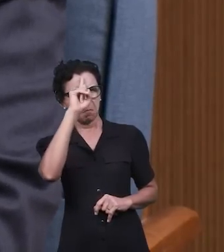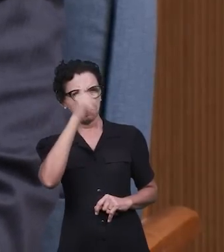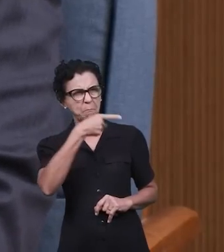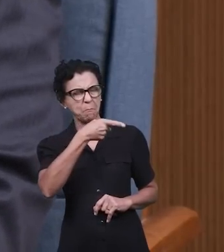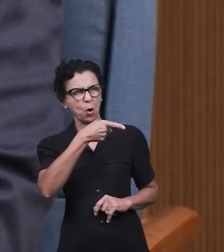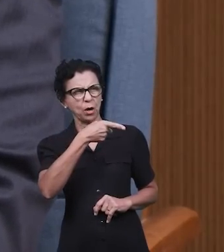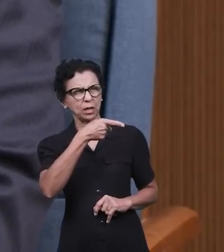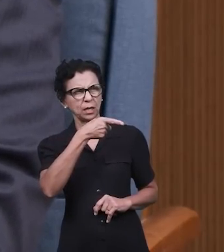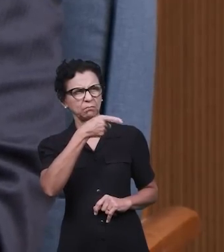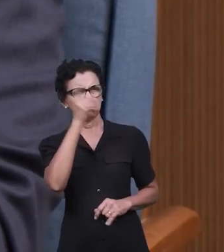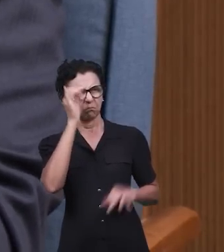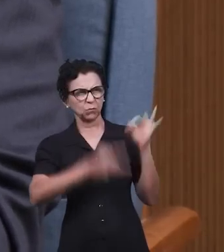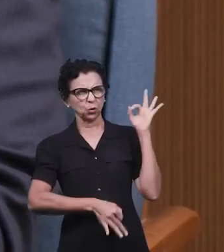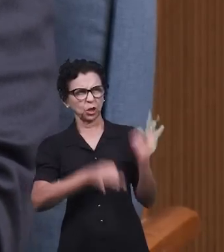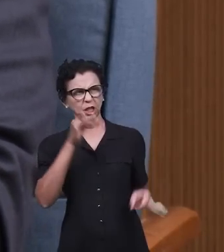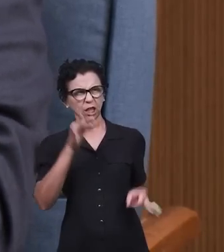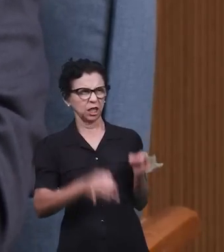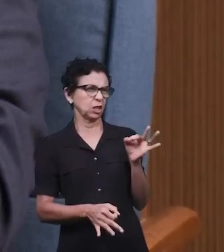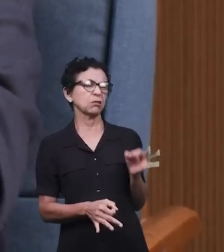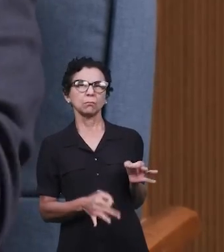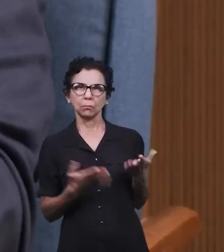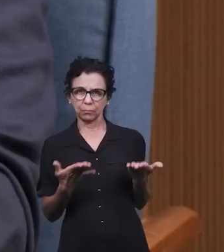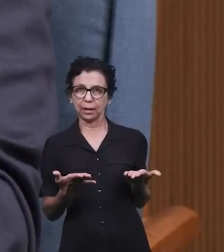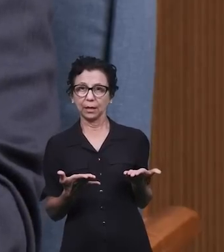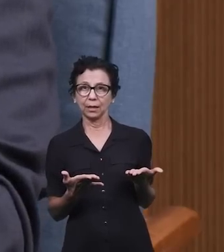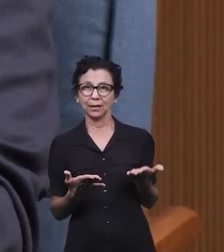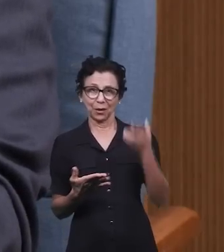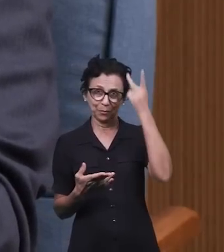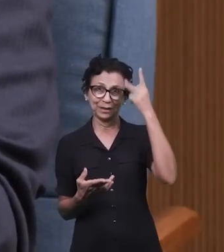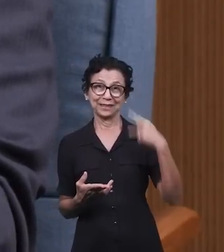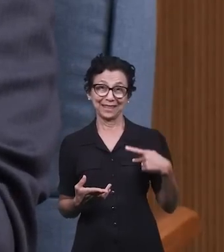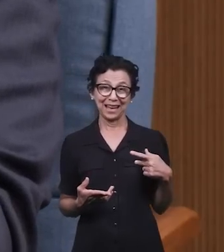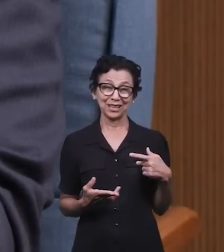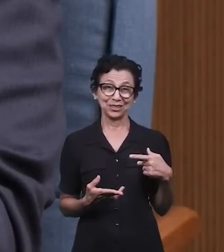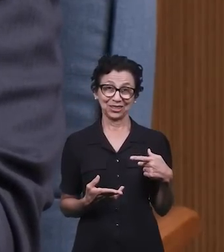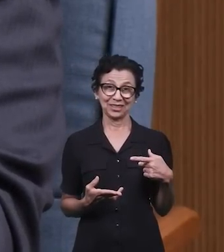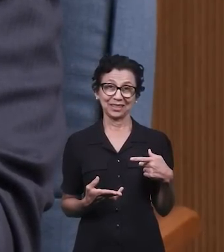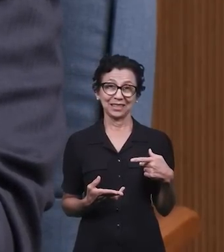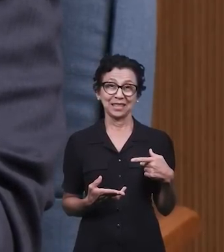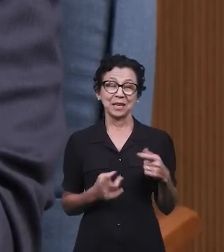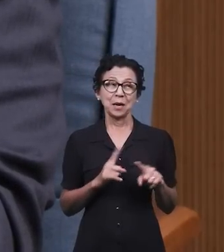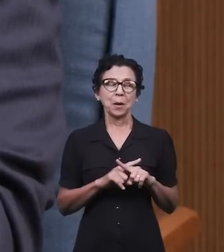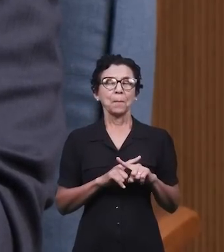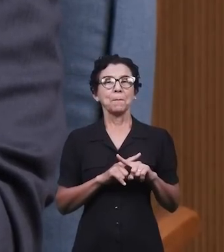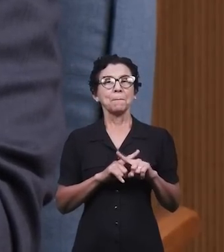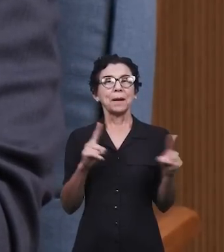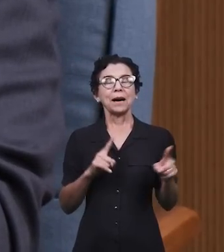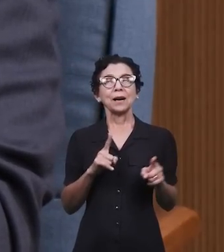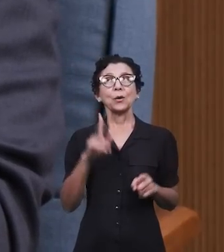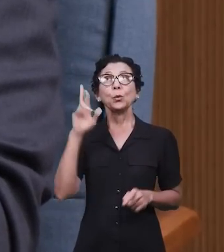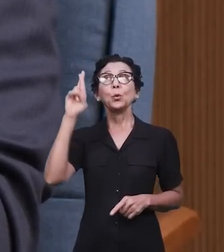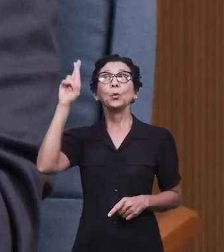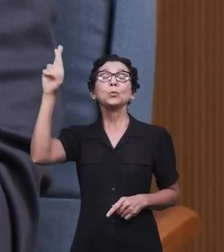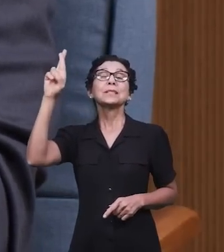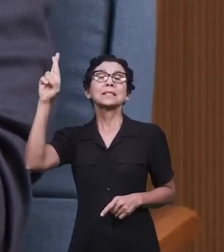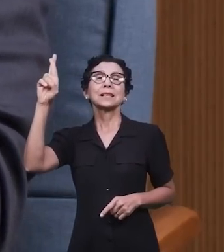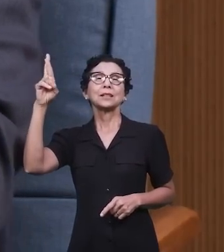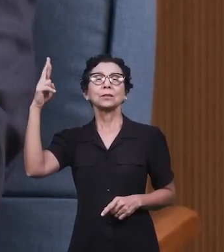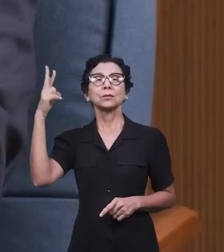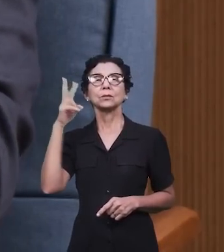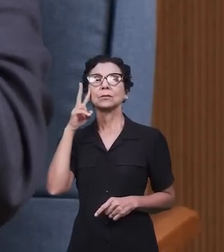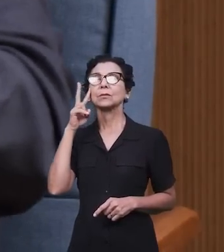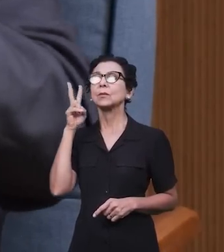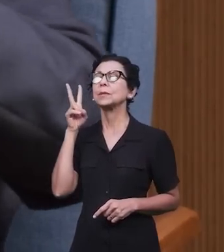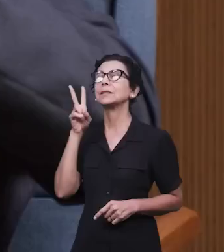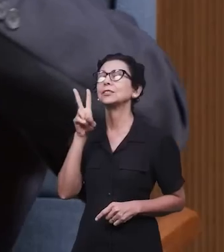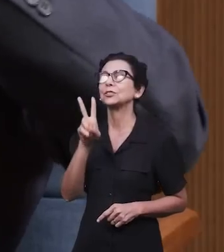condenação. Não é? Porque os homens são assim. Agora, o olhar do Senhor, a chama